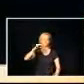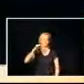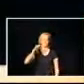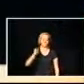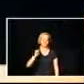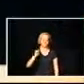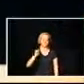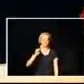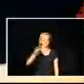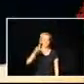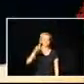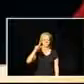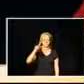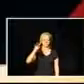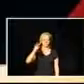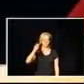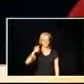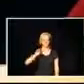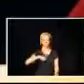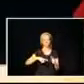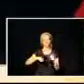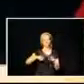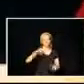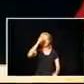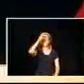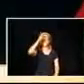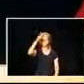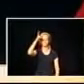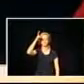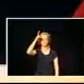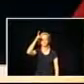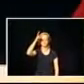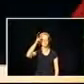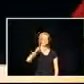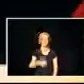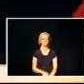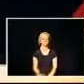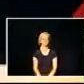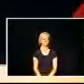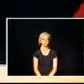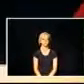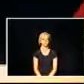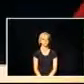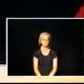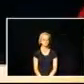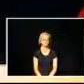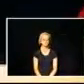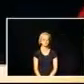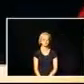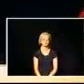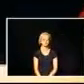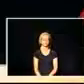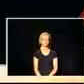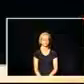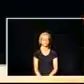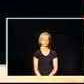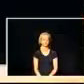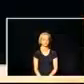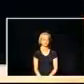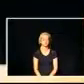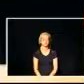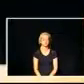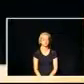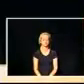docentes. E eu quero falar aqui, fazer um destaque especial à universidade. Eu também sou aluna